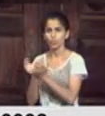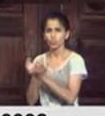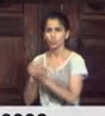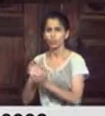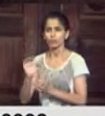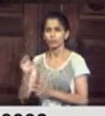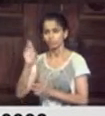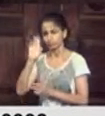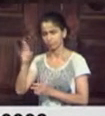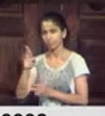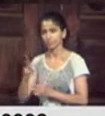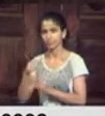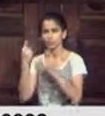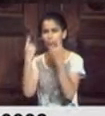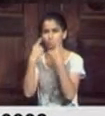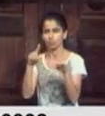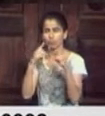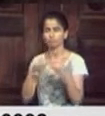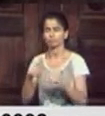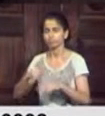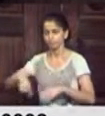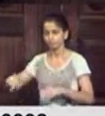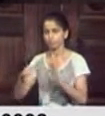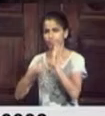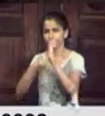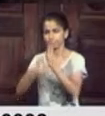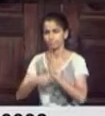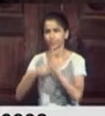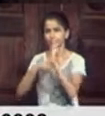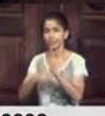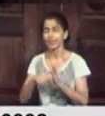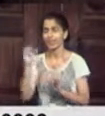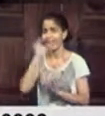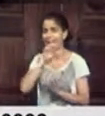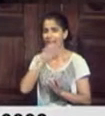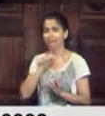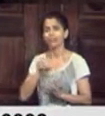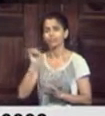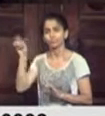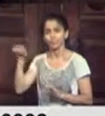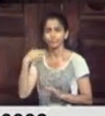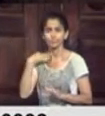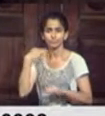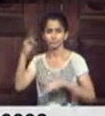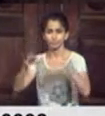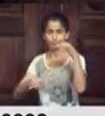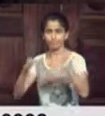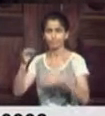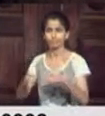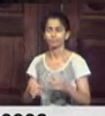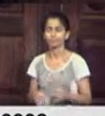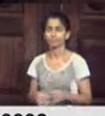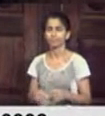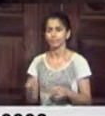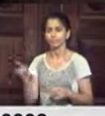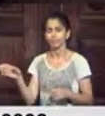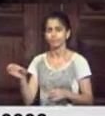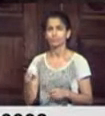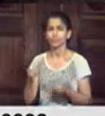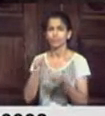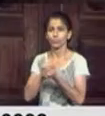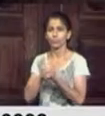compreender que essa injustiça precisa ser reparada, porque nós, nesse caso, não estamos pedindo favor a ninguém, estamos pedindo o que é